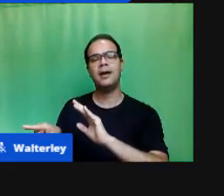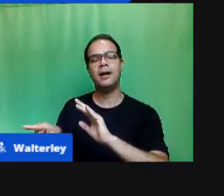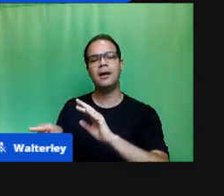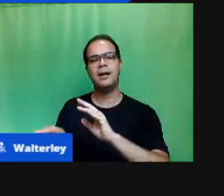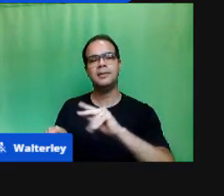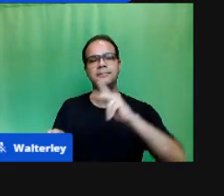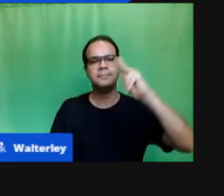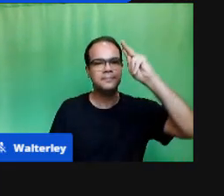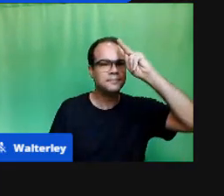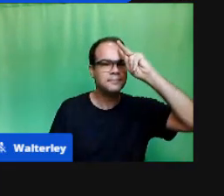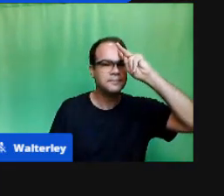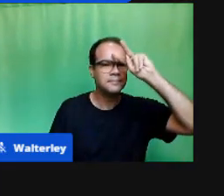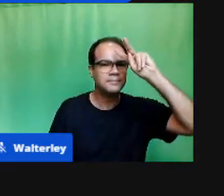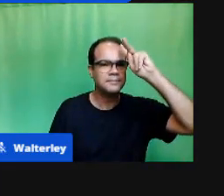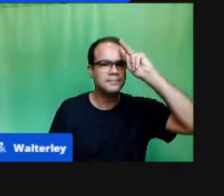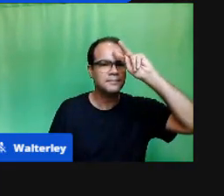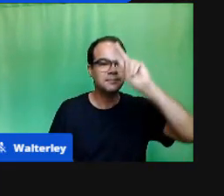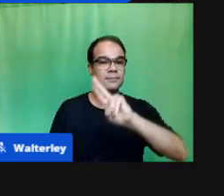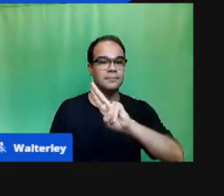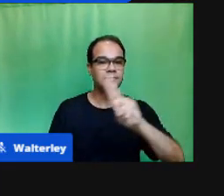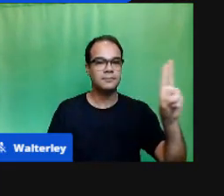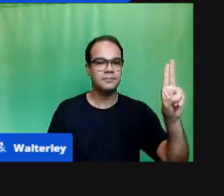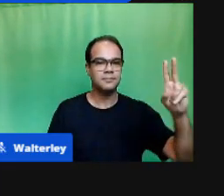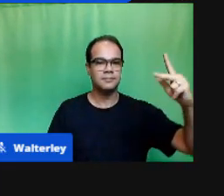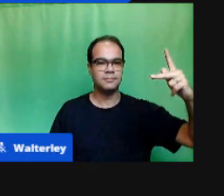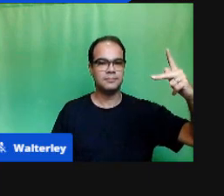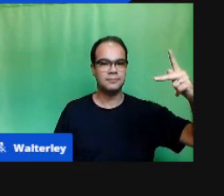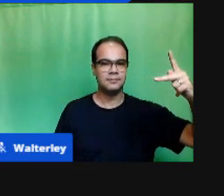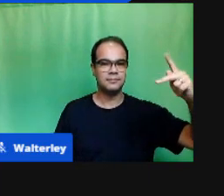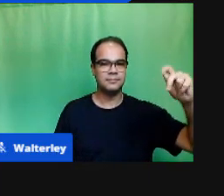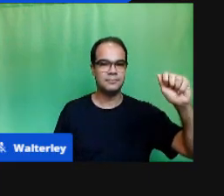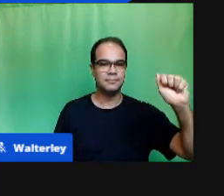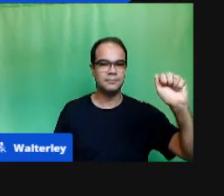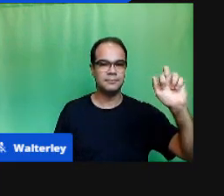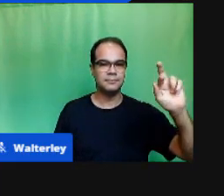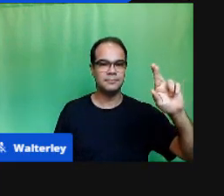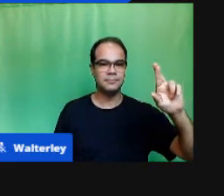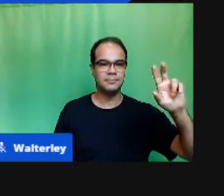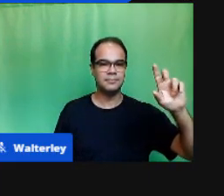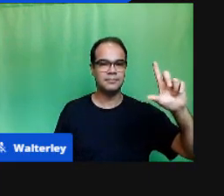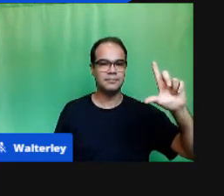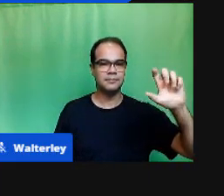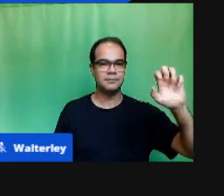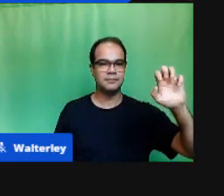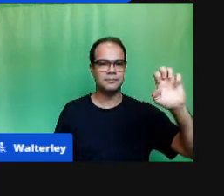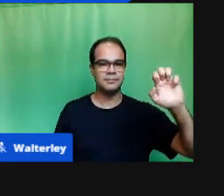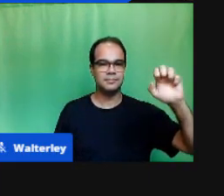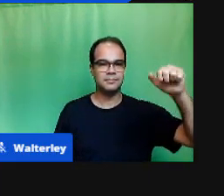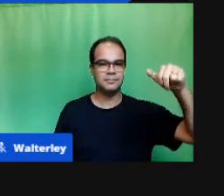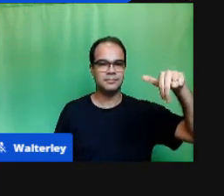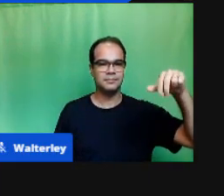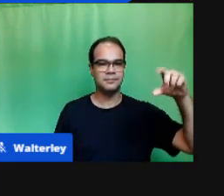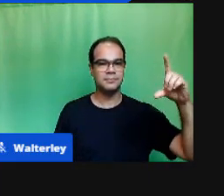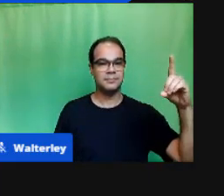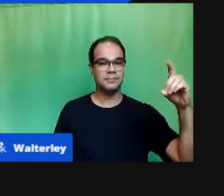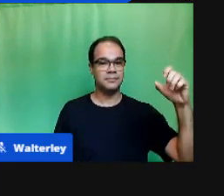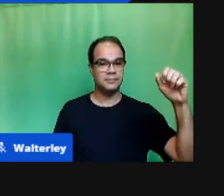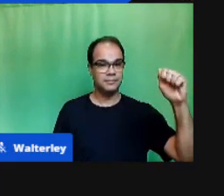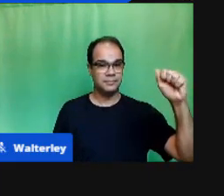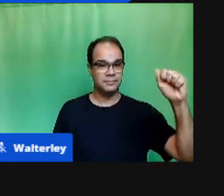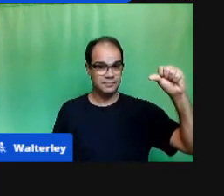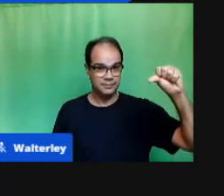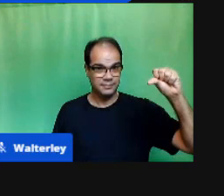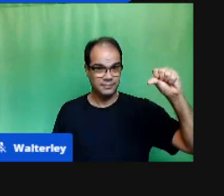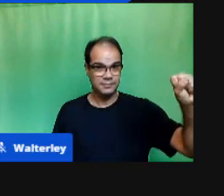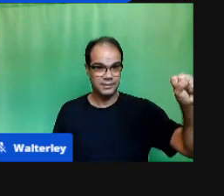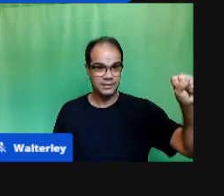e ajudam no trabalho de propostas mais complexas de escrita. Quando eles sabem o texto,